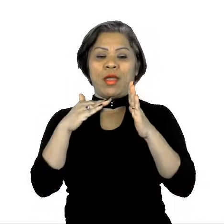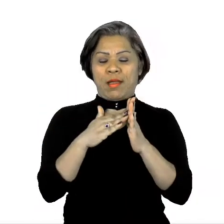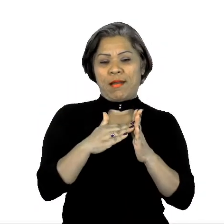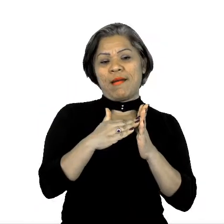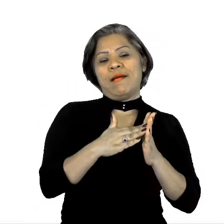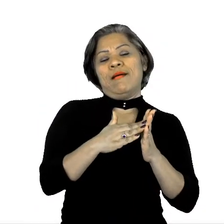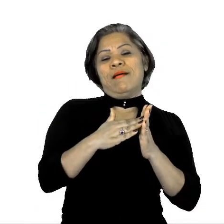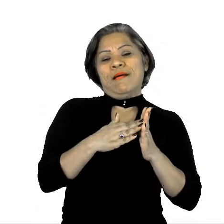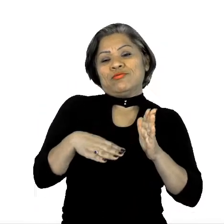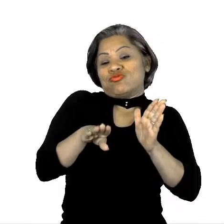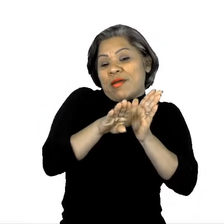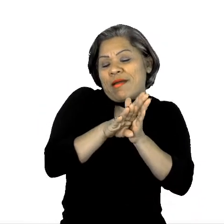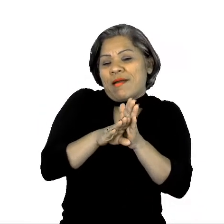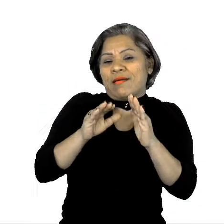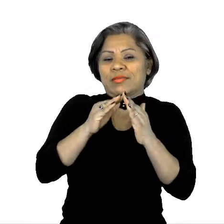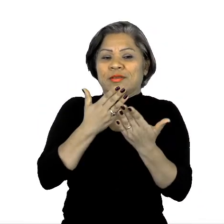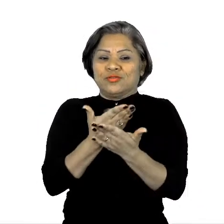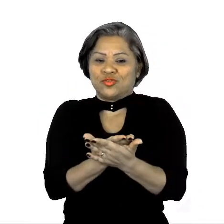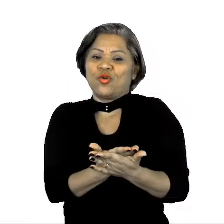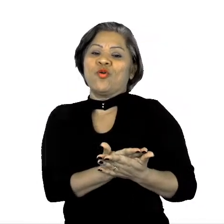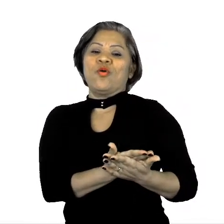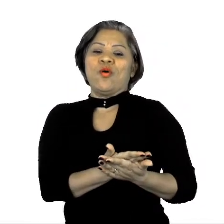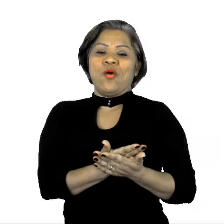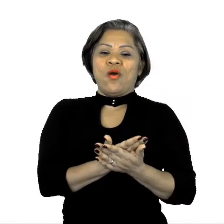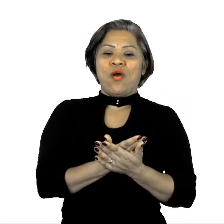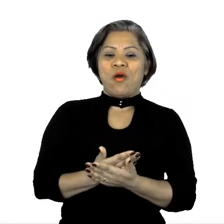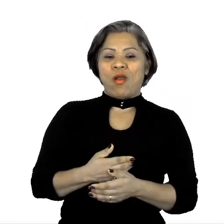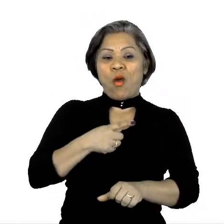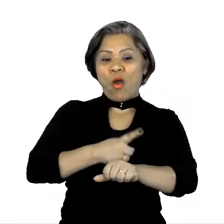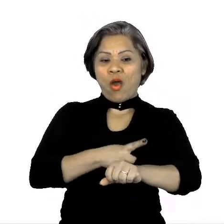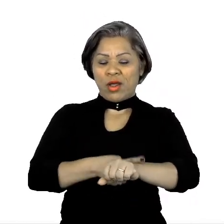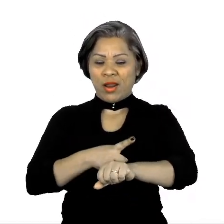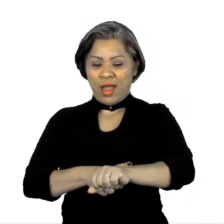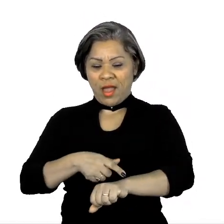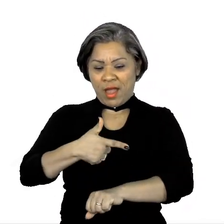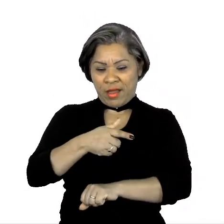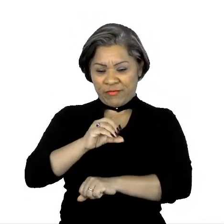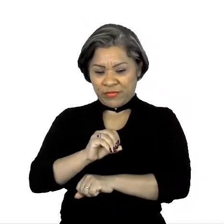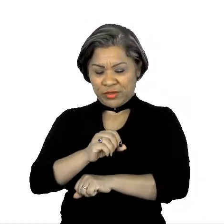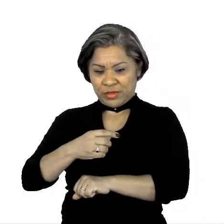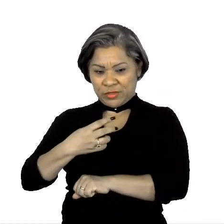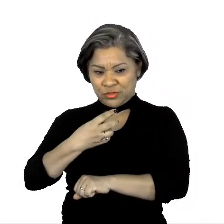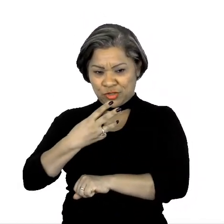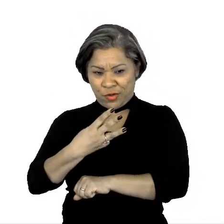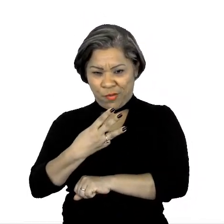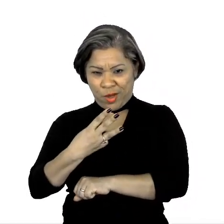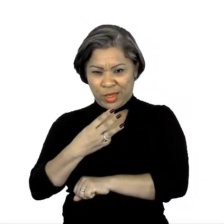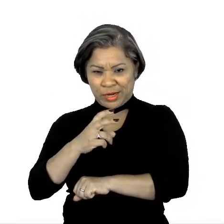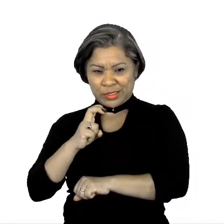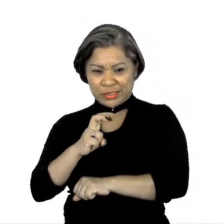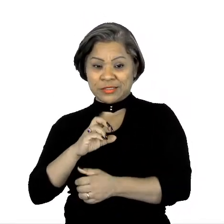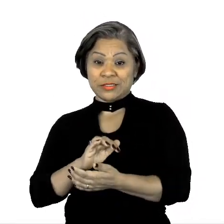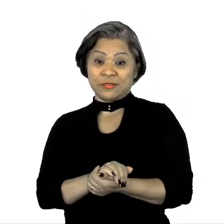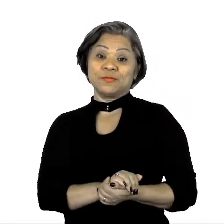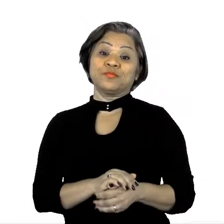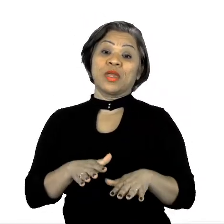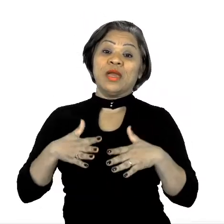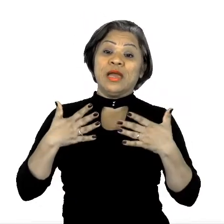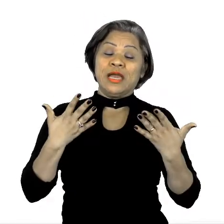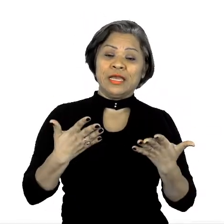pais, mães estavam esperando, já estavam aguardando. Por fim, o objetivo do nosso trabalho ele